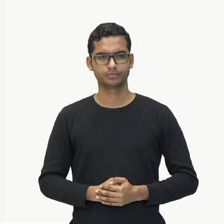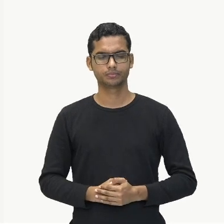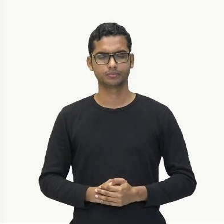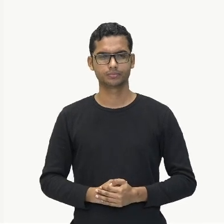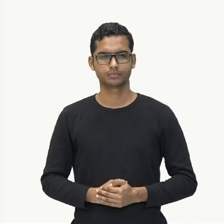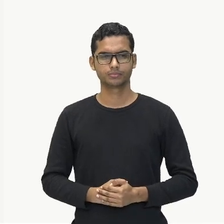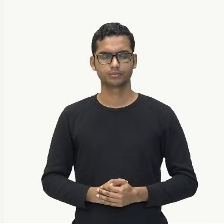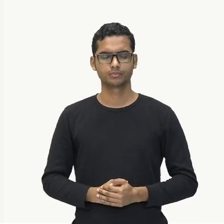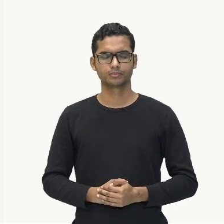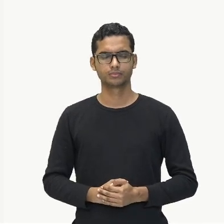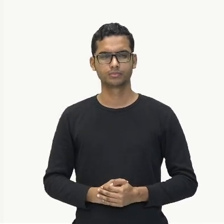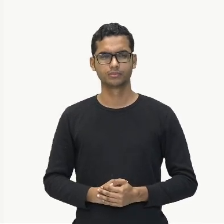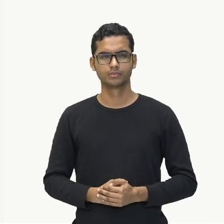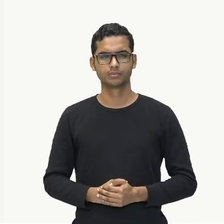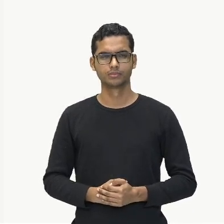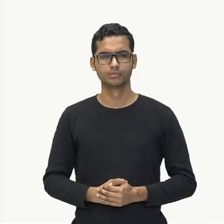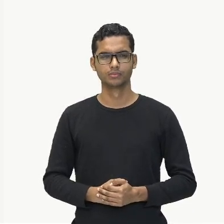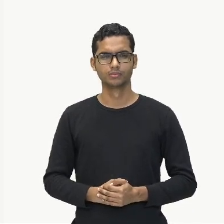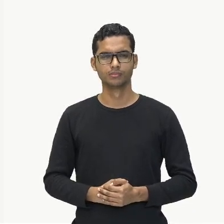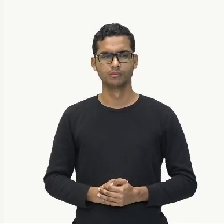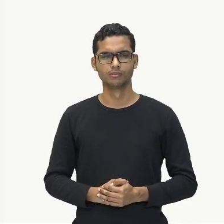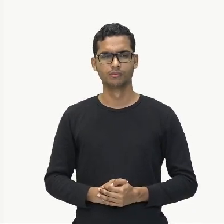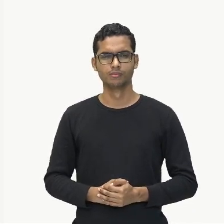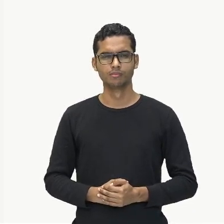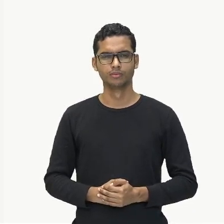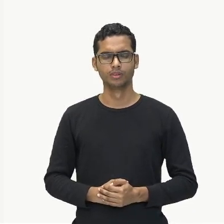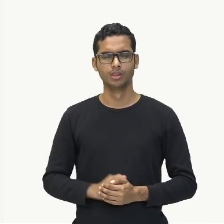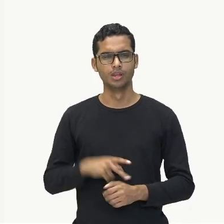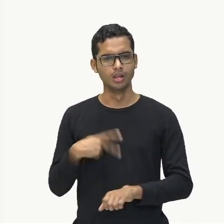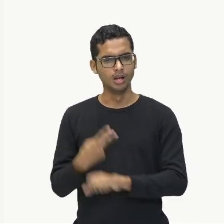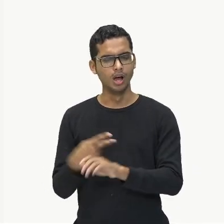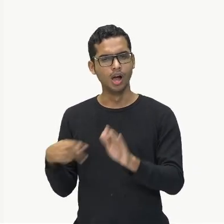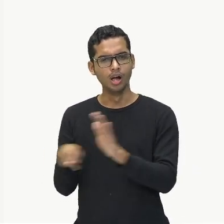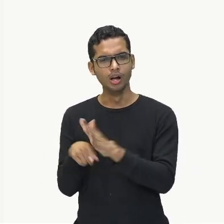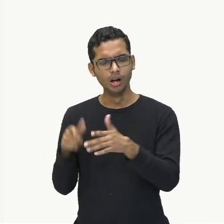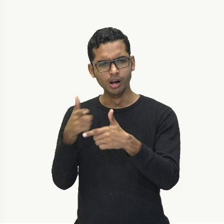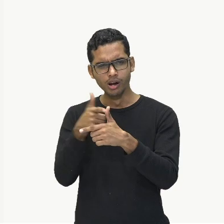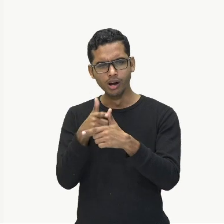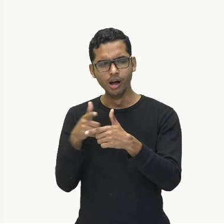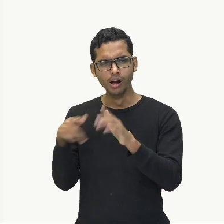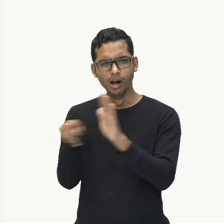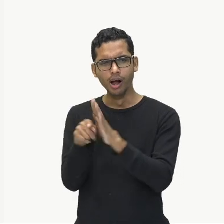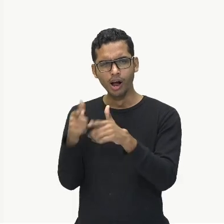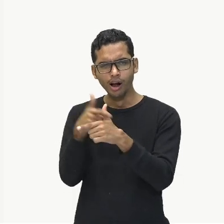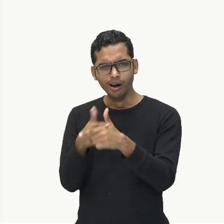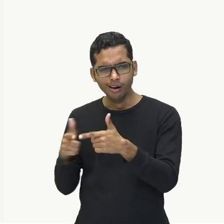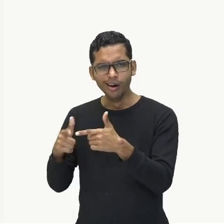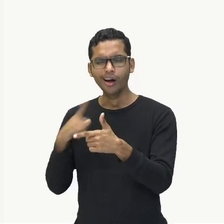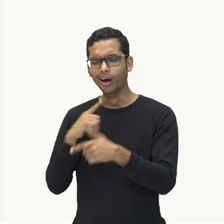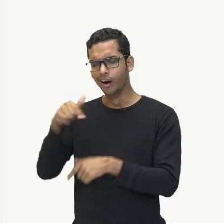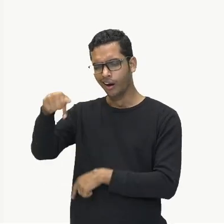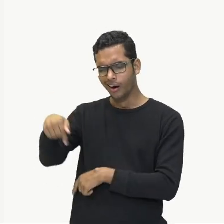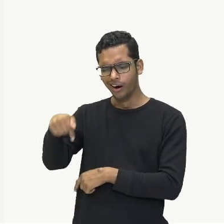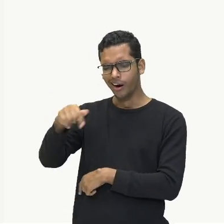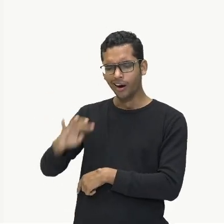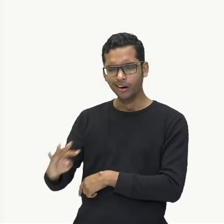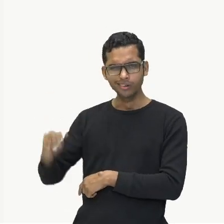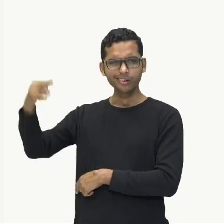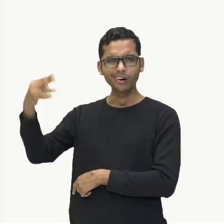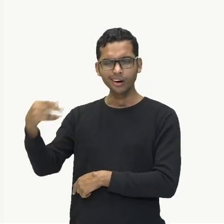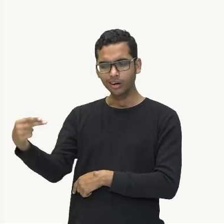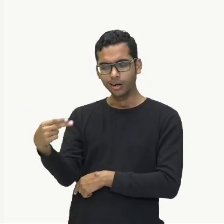Eu vou resolver essa fração. Então, vai ficar Q elevado a 4 igual a 81.